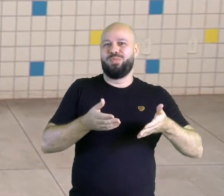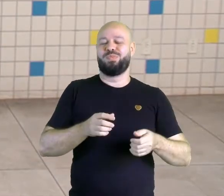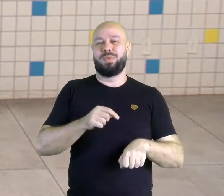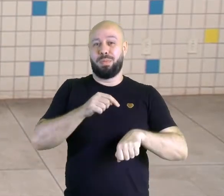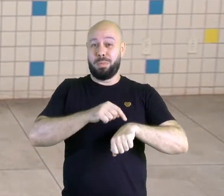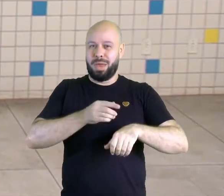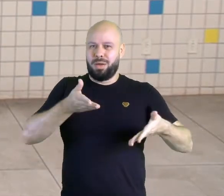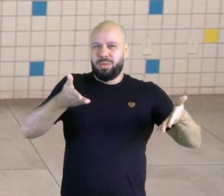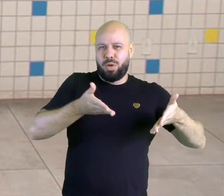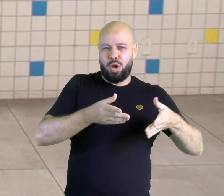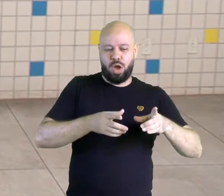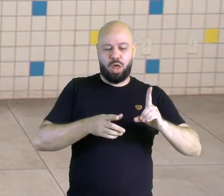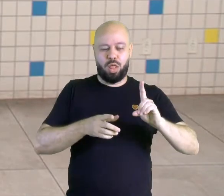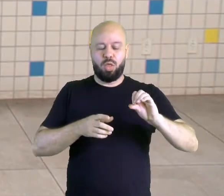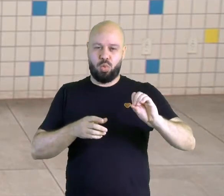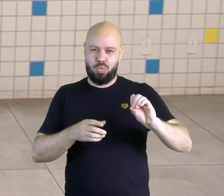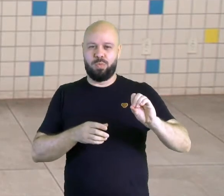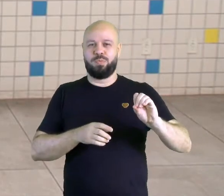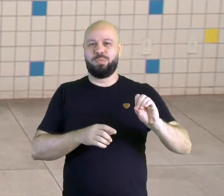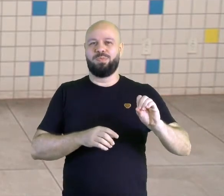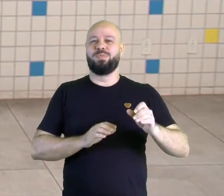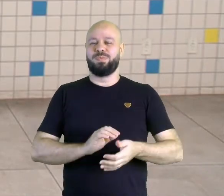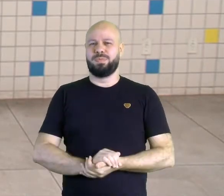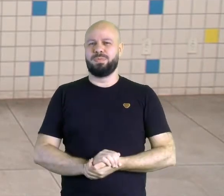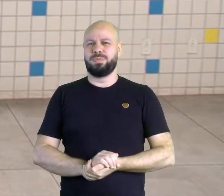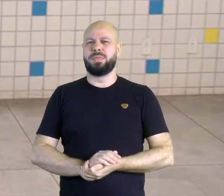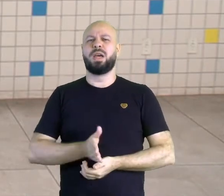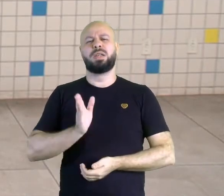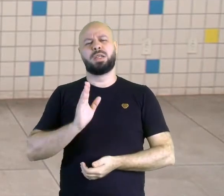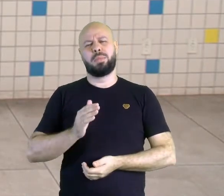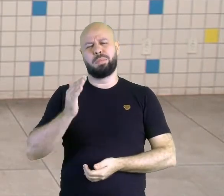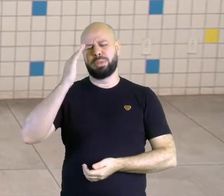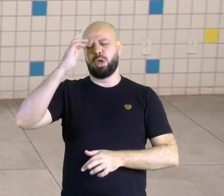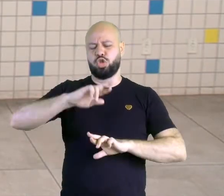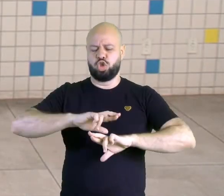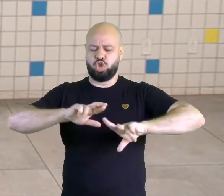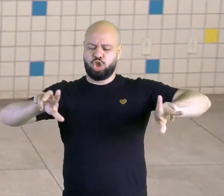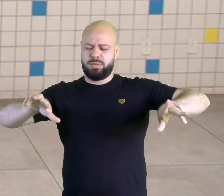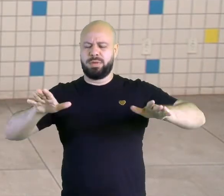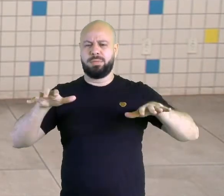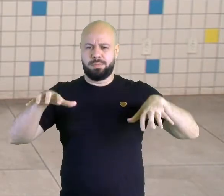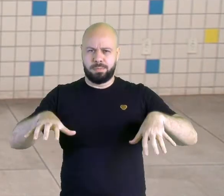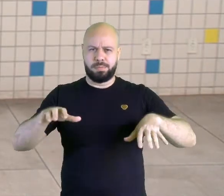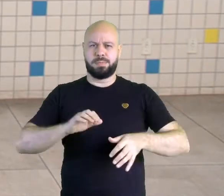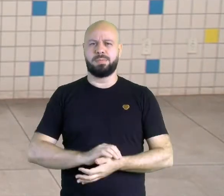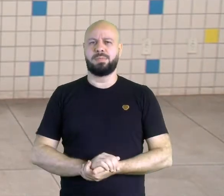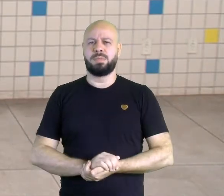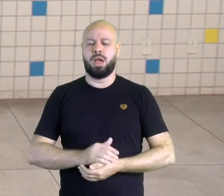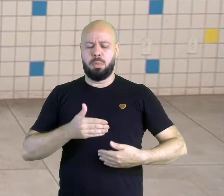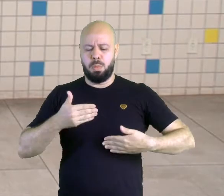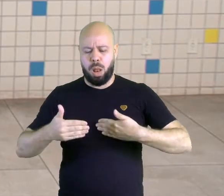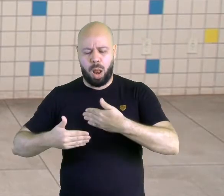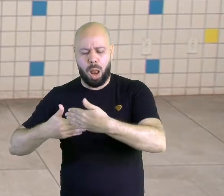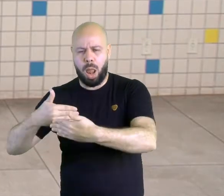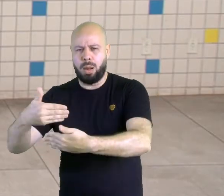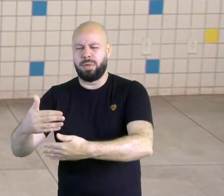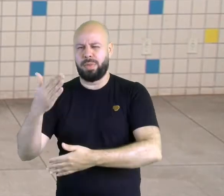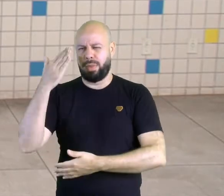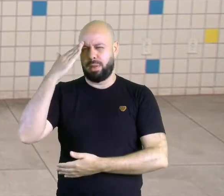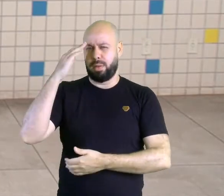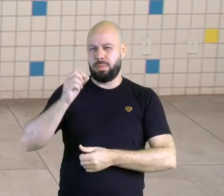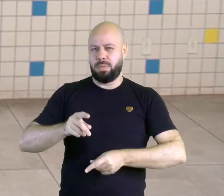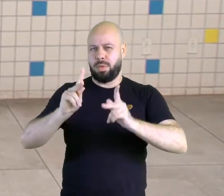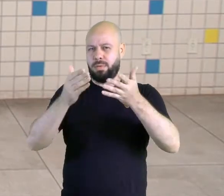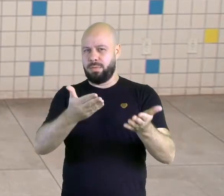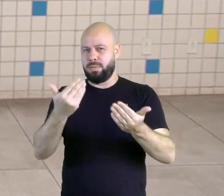be, nós acompanhamos aí o do. Então, essas são as principais diferenças que vocês irão notar ao longo da nossa aula, ok?